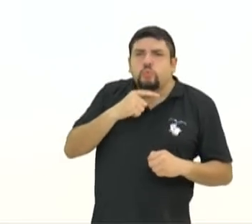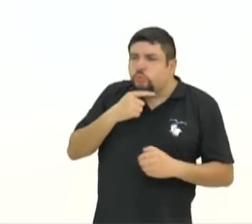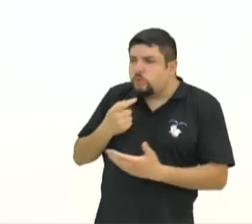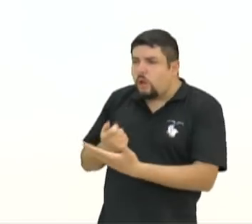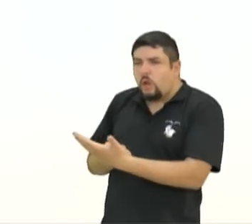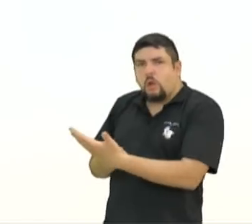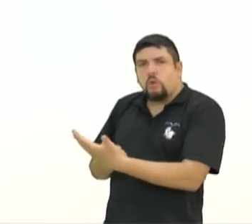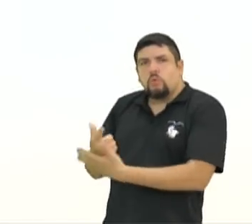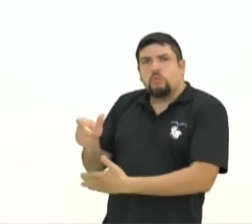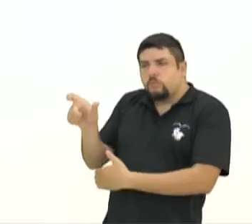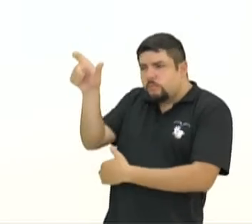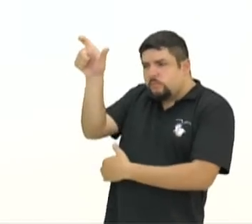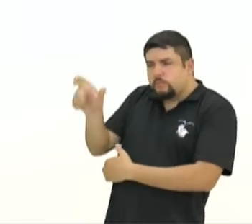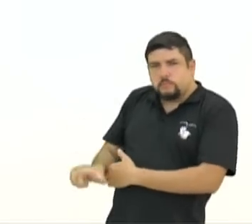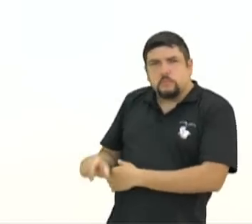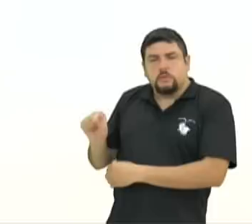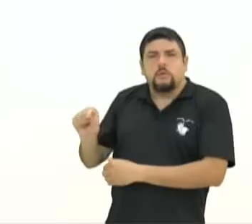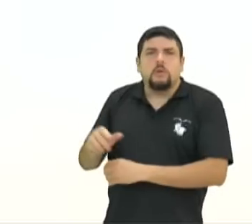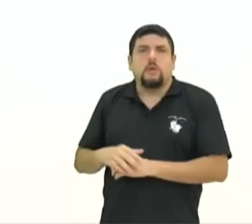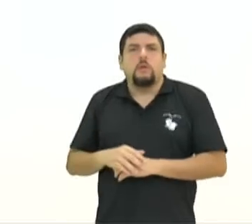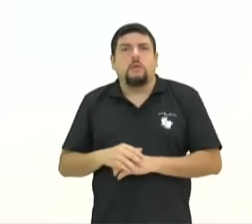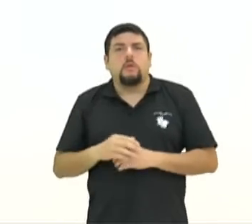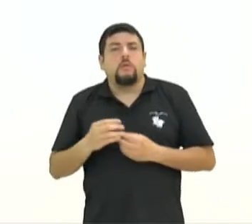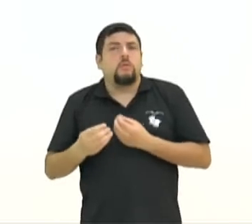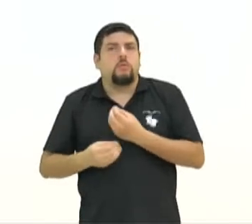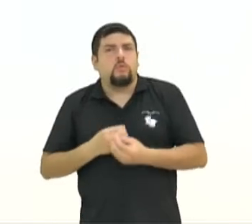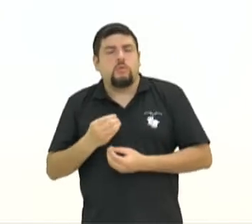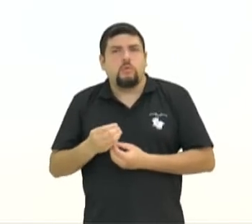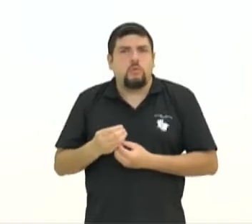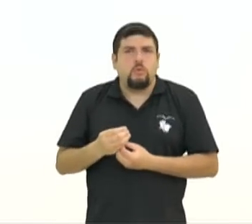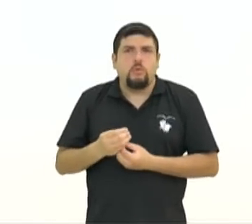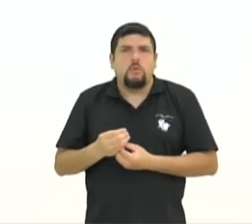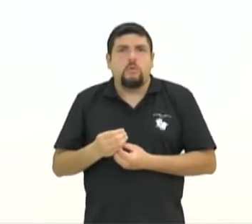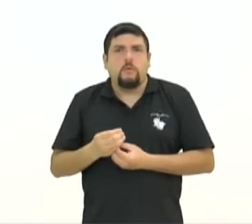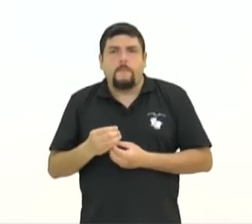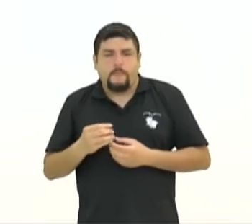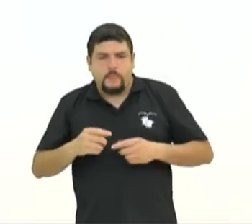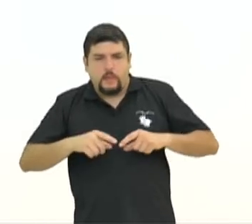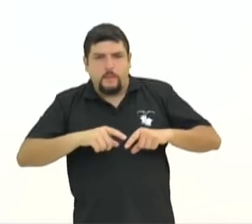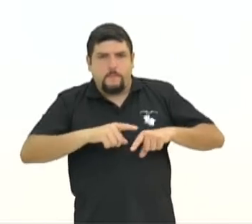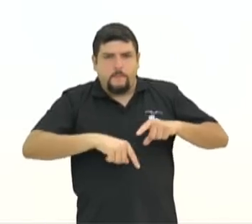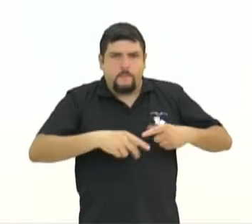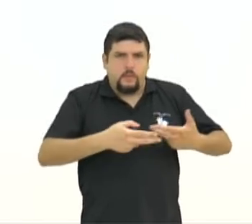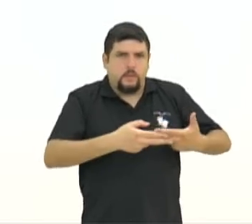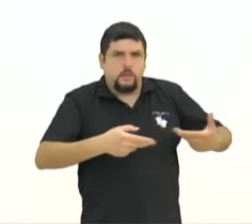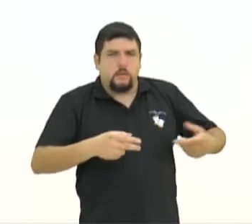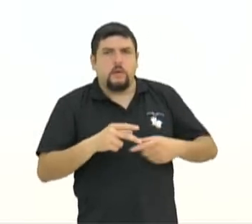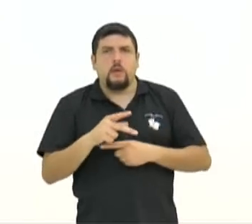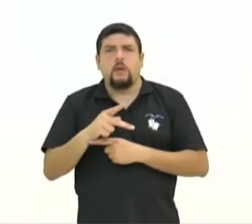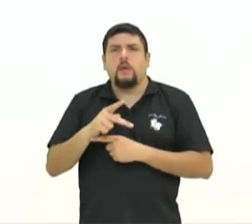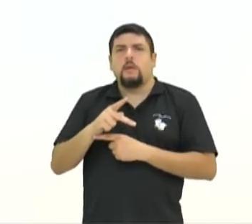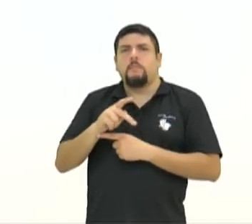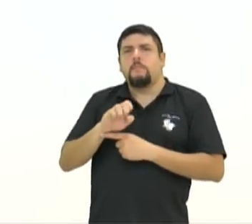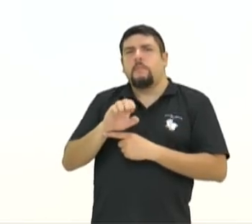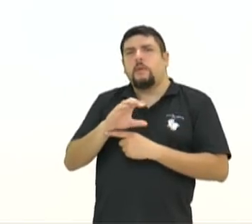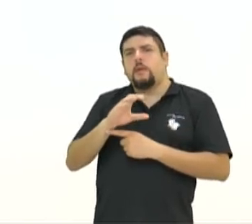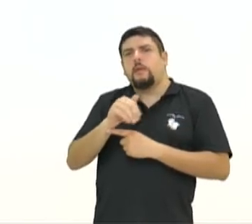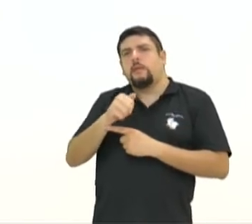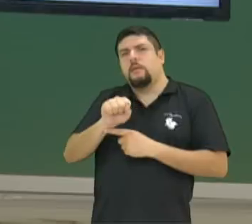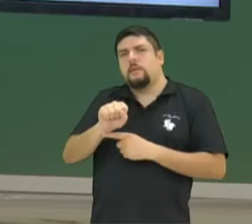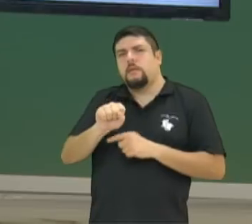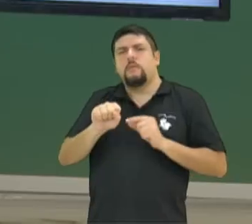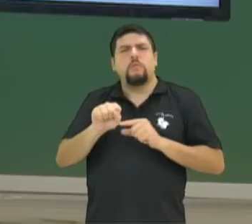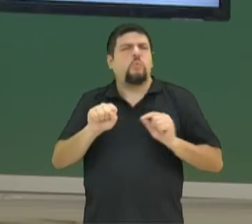seus escravos, ele acabava cedendo parte das suas peças, e peças está entre aspas, né, porque o